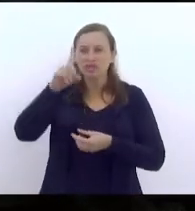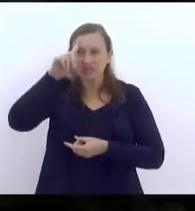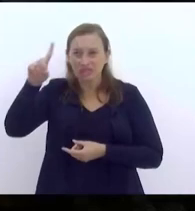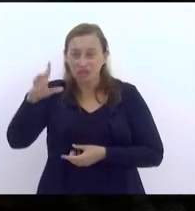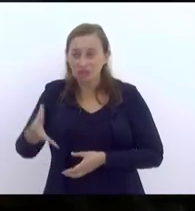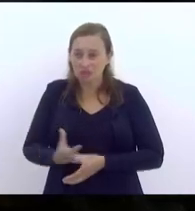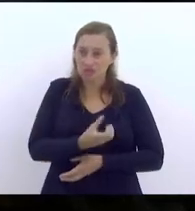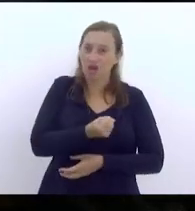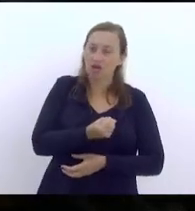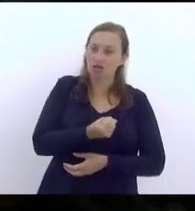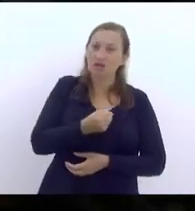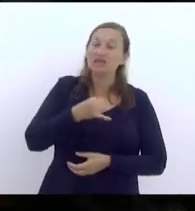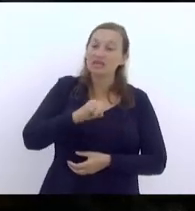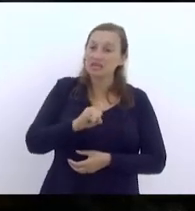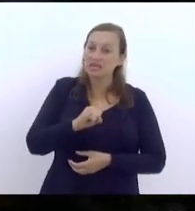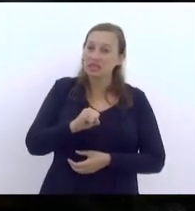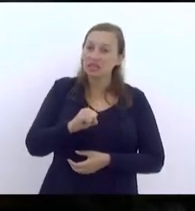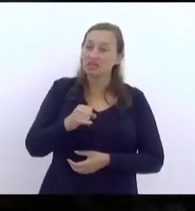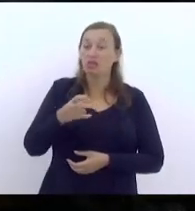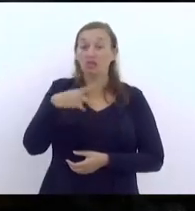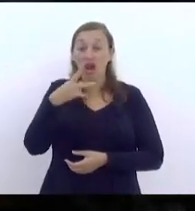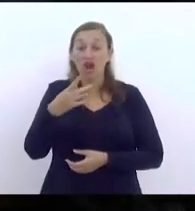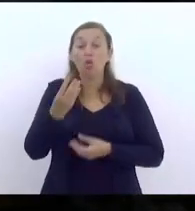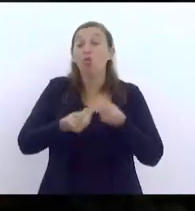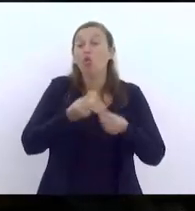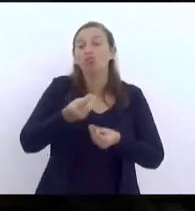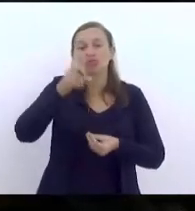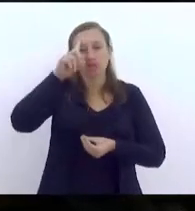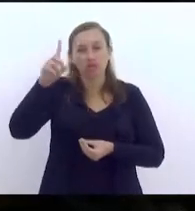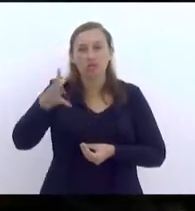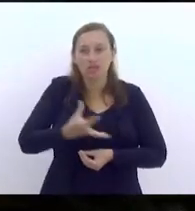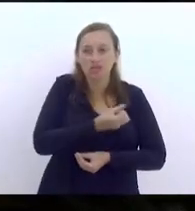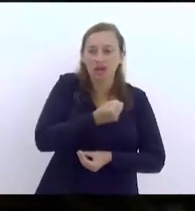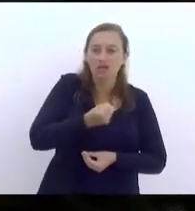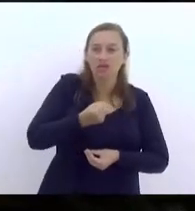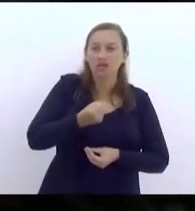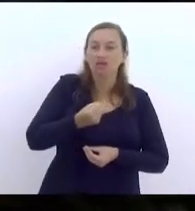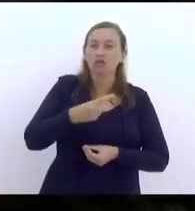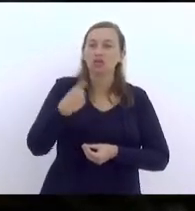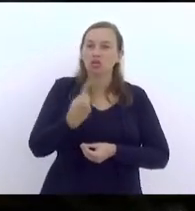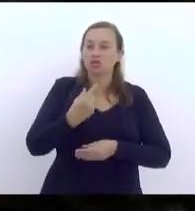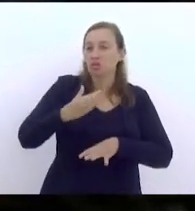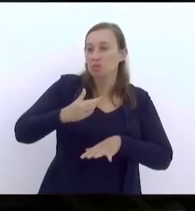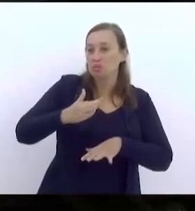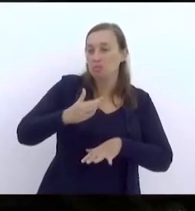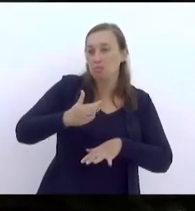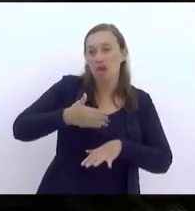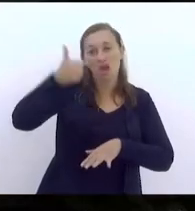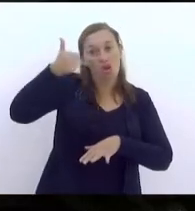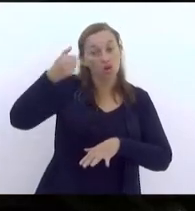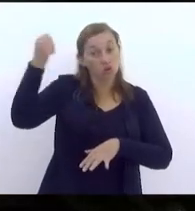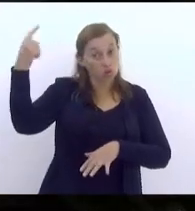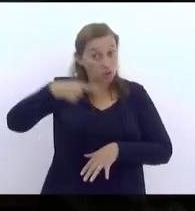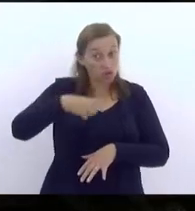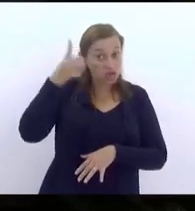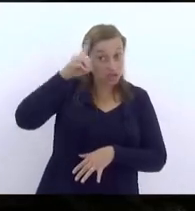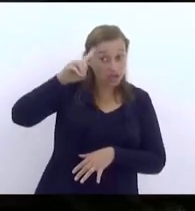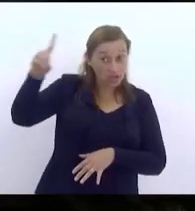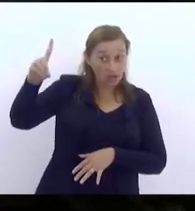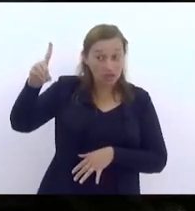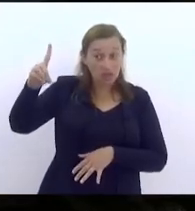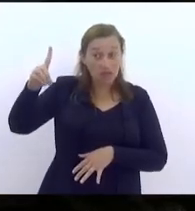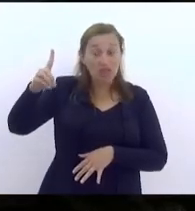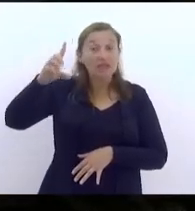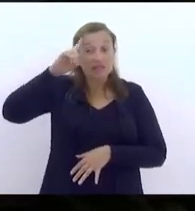Se nós formos dizer como Deus salva, nós somos maiores que Deus. Deus salva